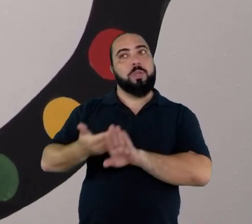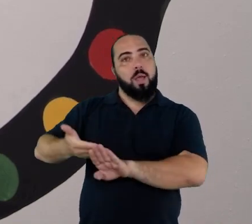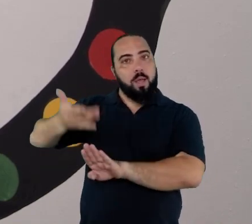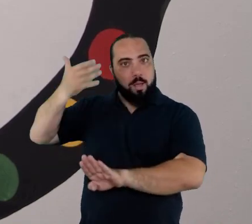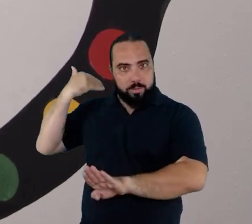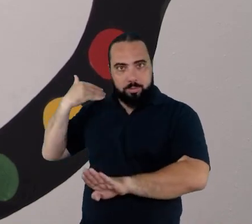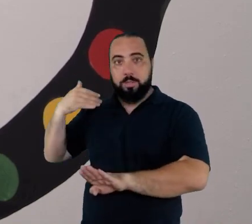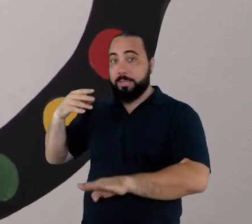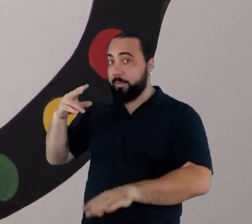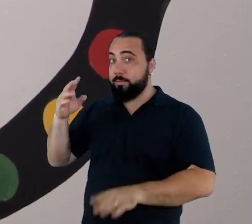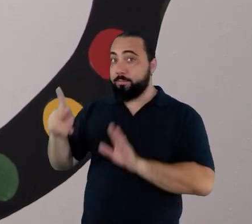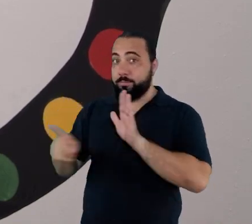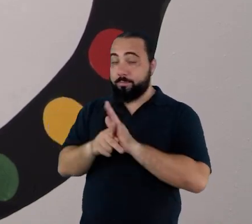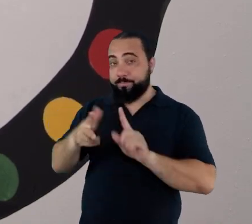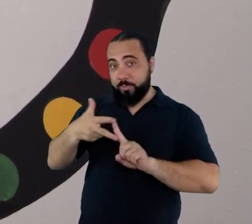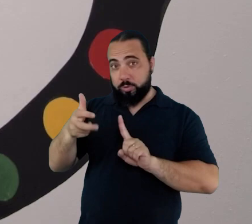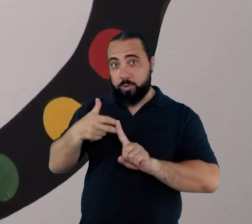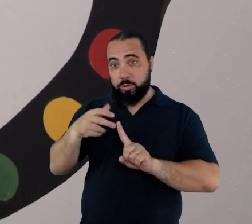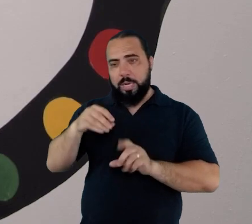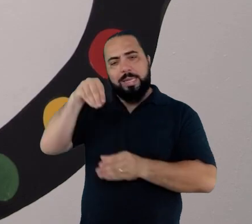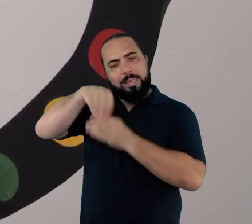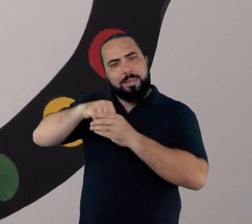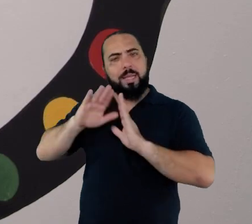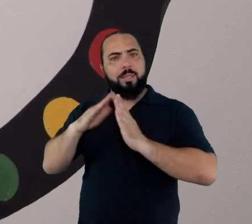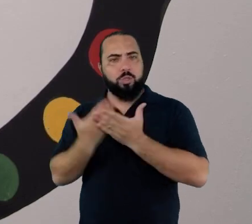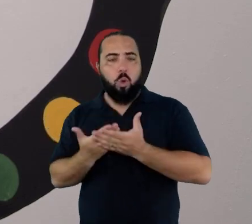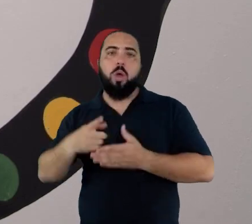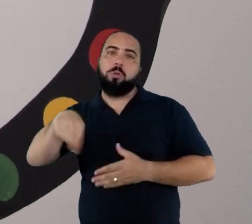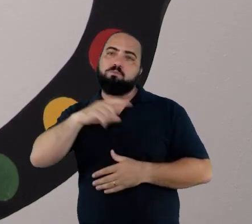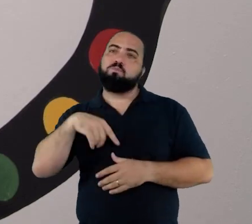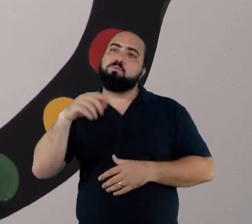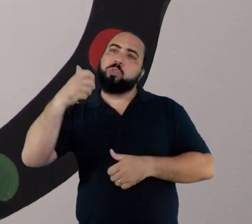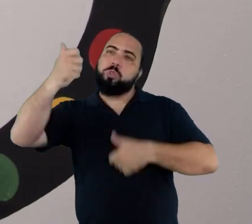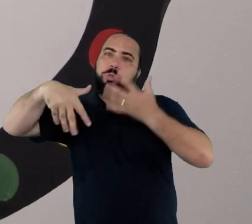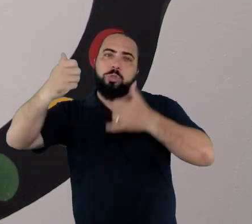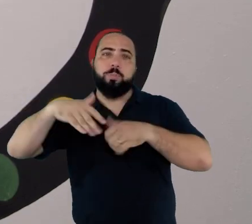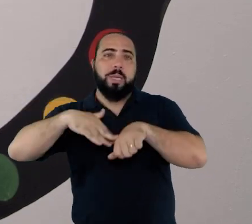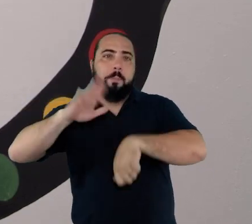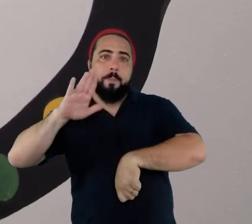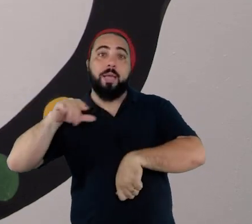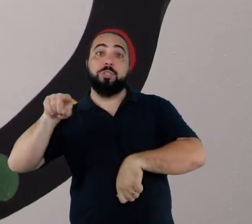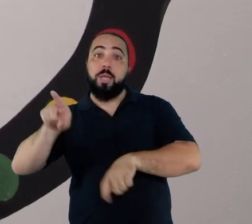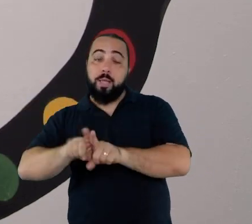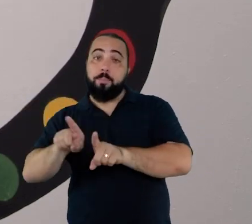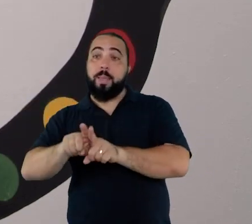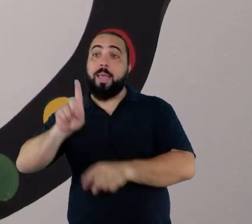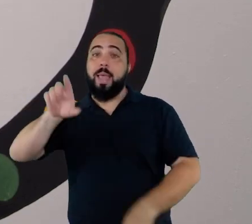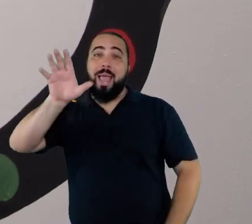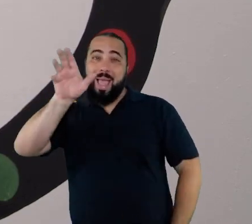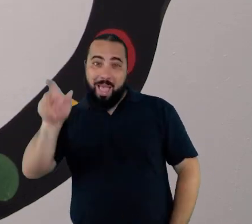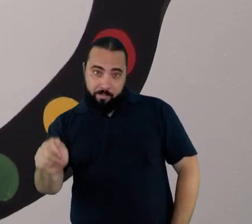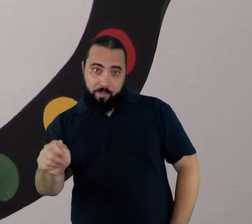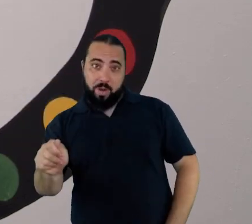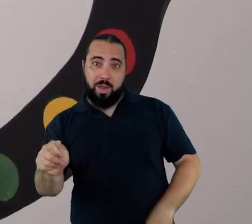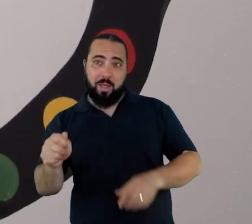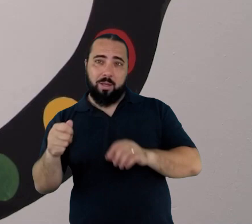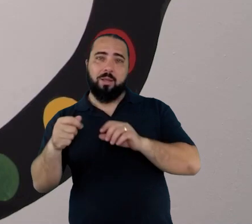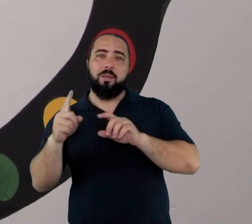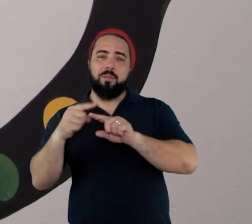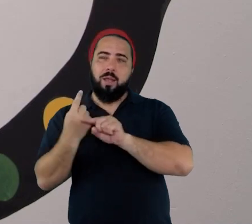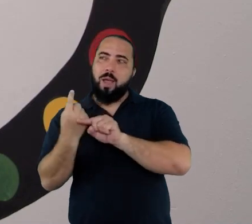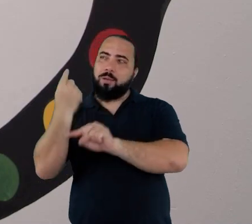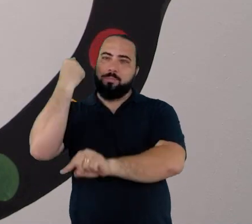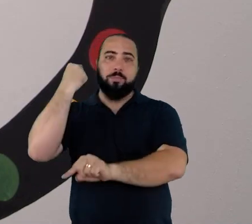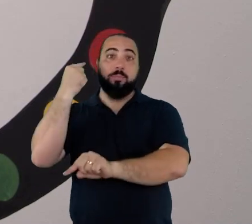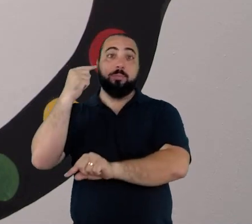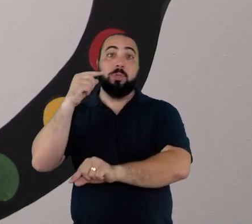ancestralidade indígena, né? Que na escola até a gente trata muito mais da parte africana, né? Das nossas raízes